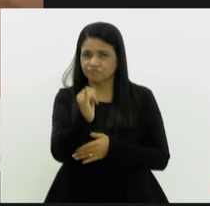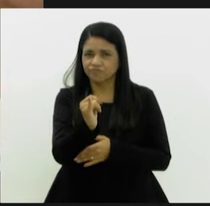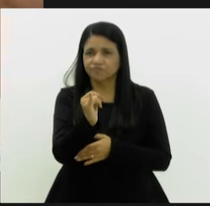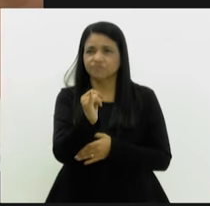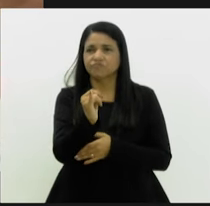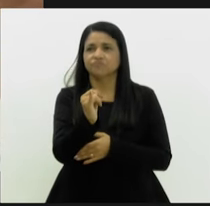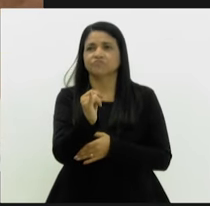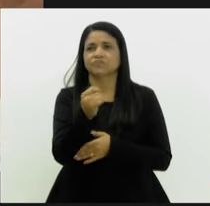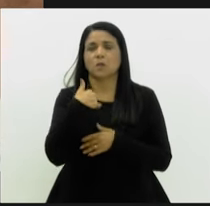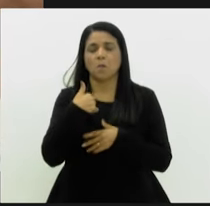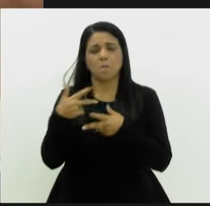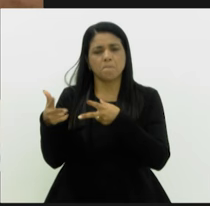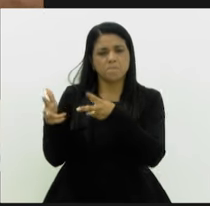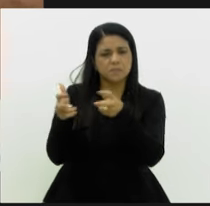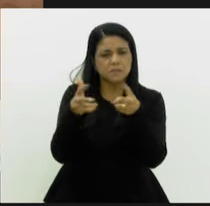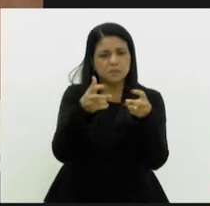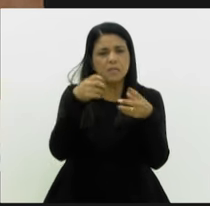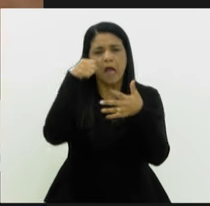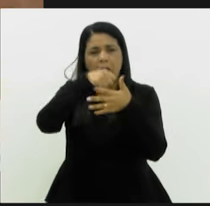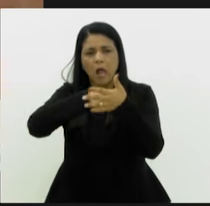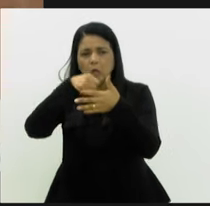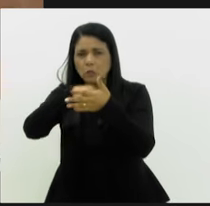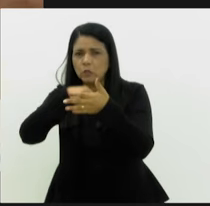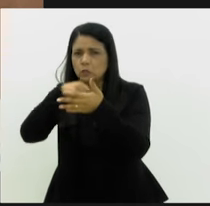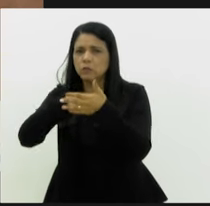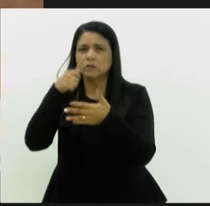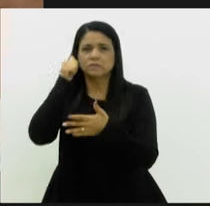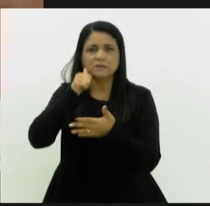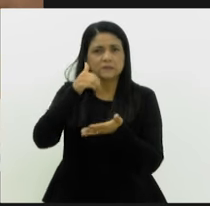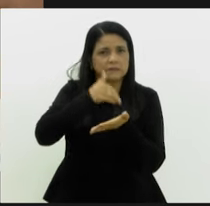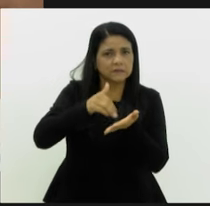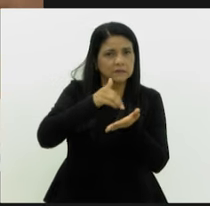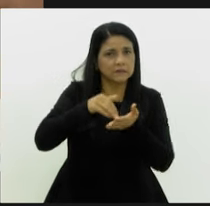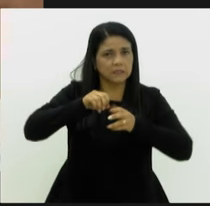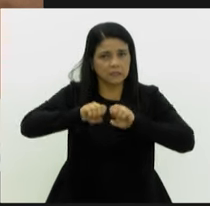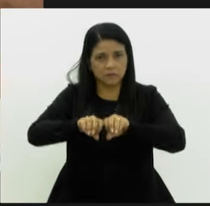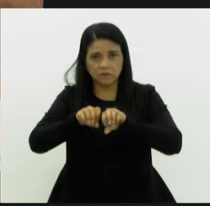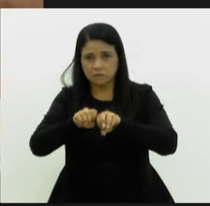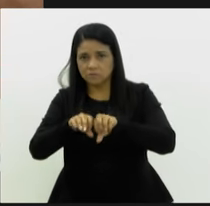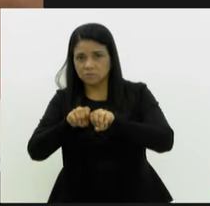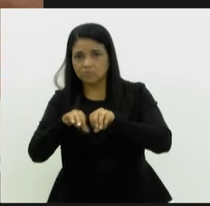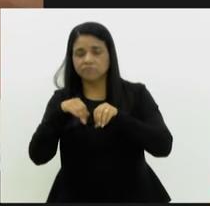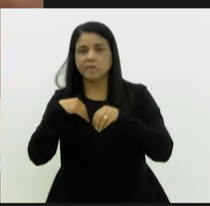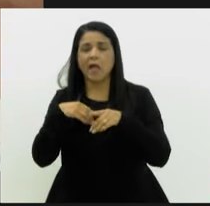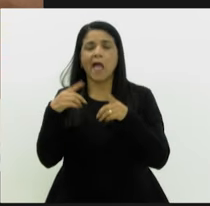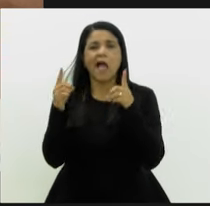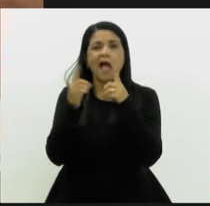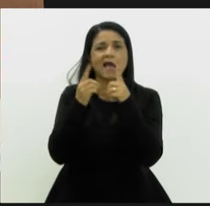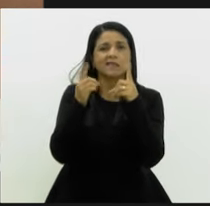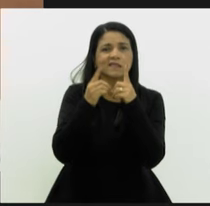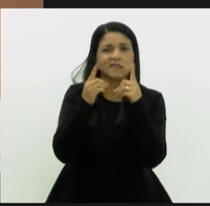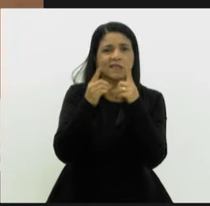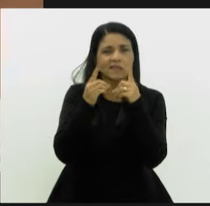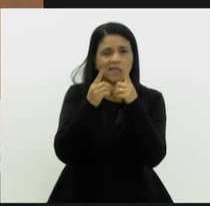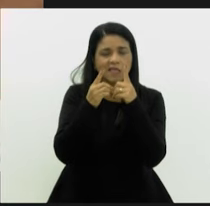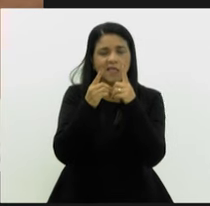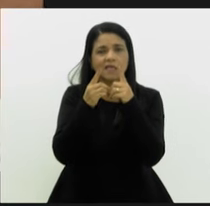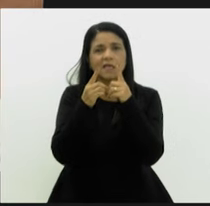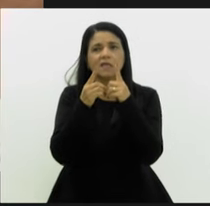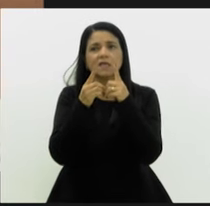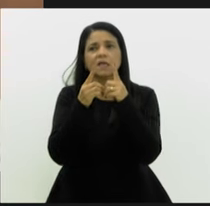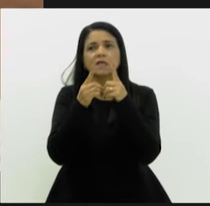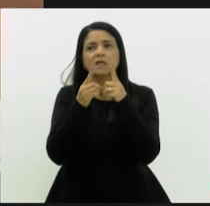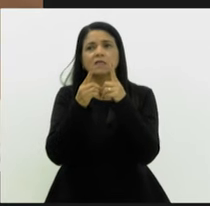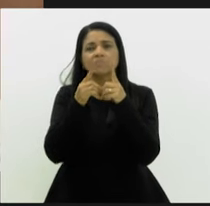gente tem visto a luta da Secretaria de Educação para que possa atender melhor o nosso